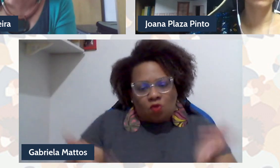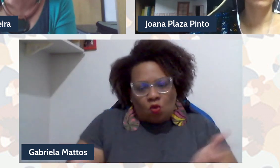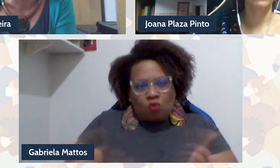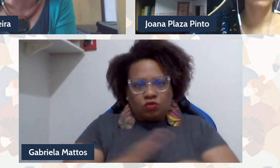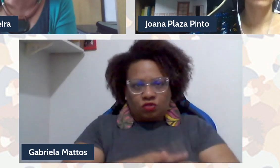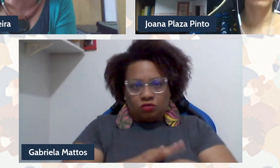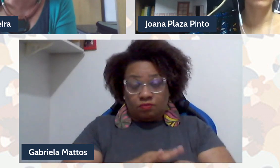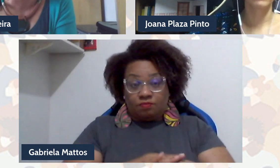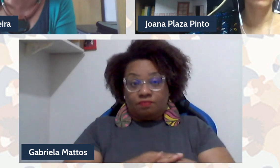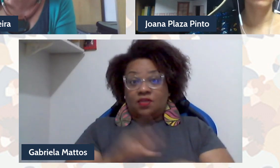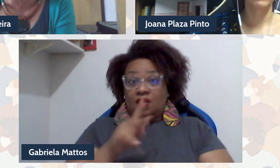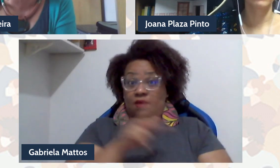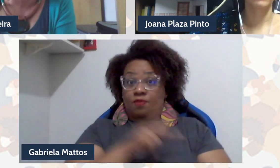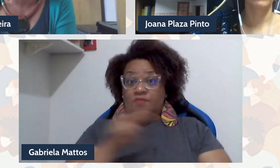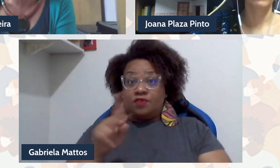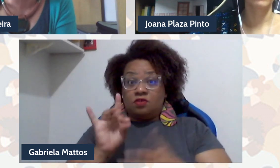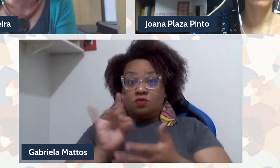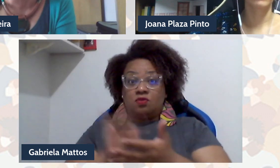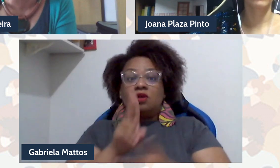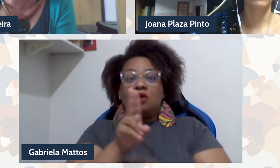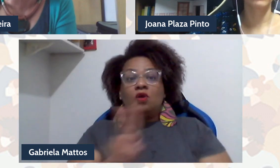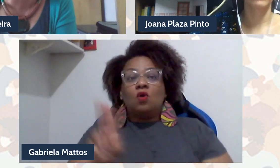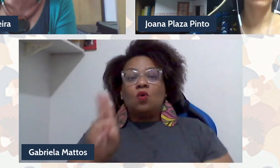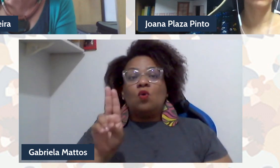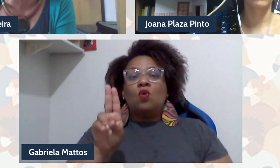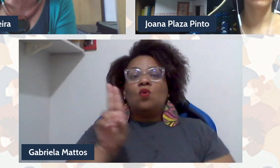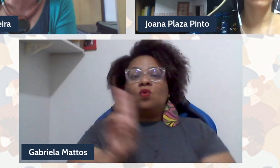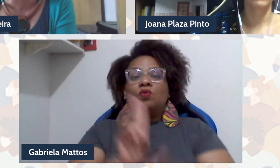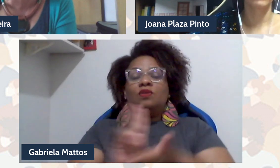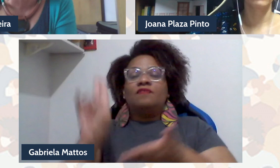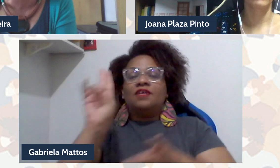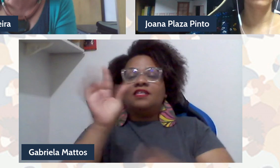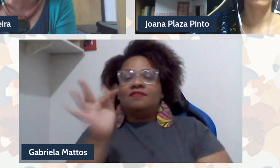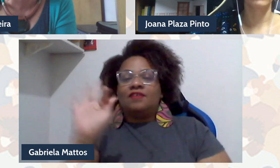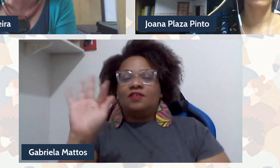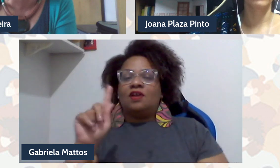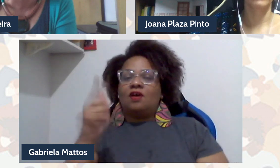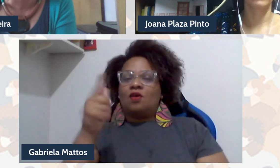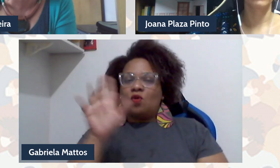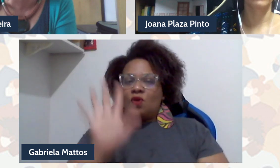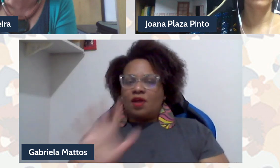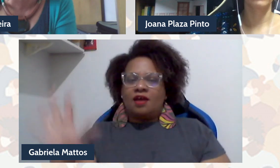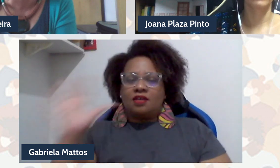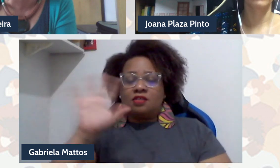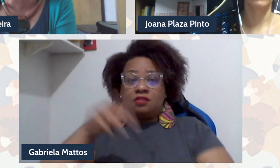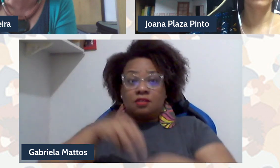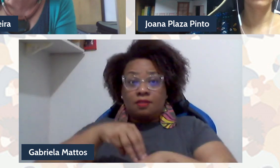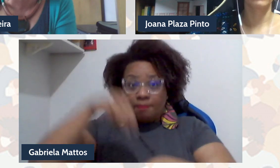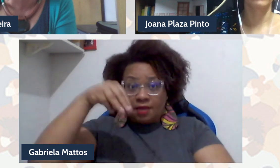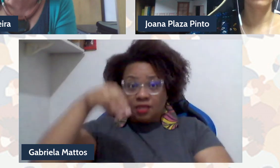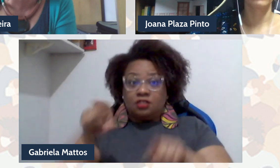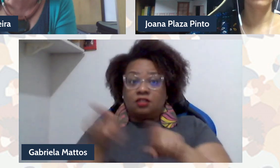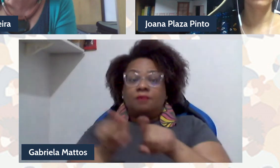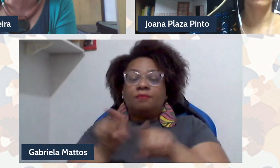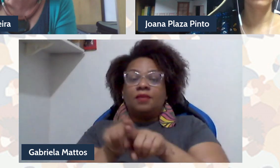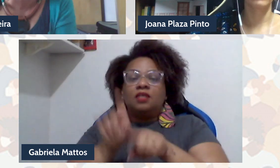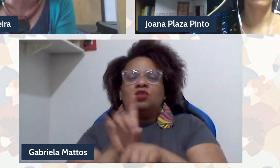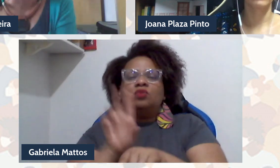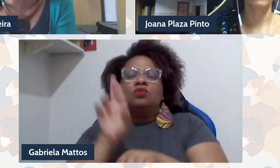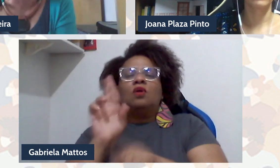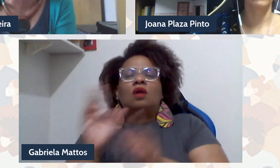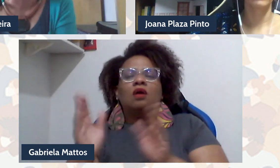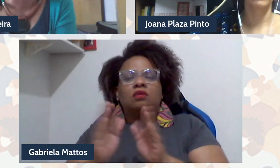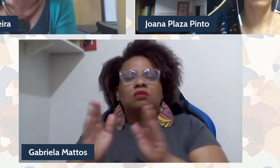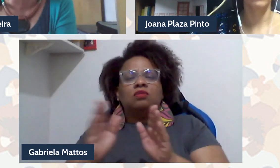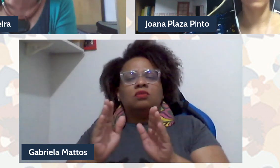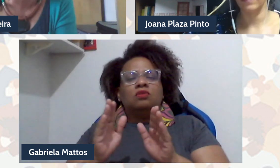titular da Universidade Federal de Goiás, fez mestrado em 1998 e doutorado em 2002 em Linguística na